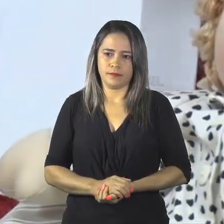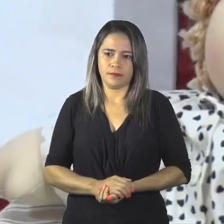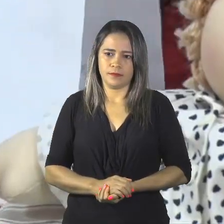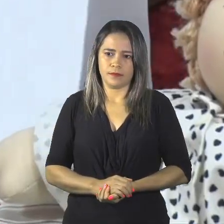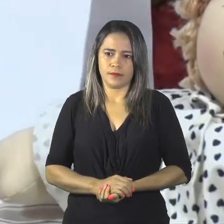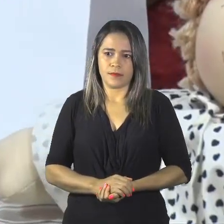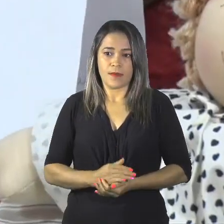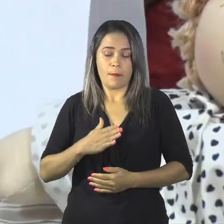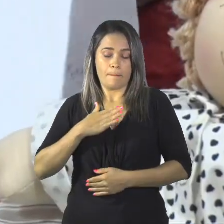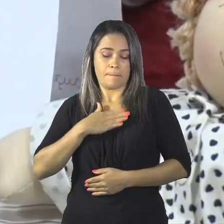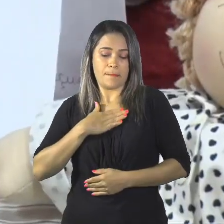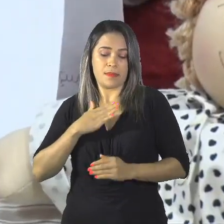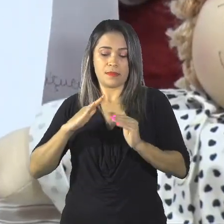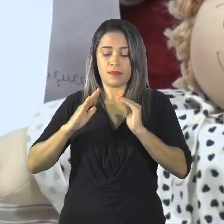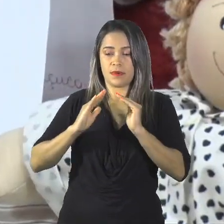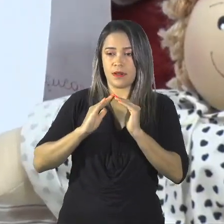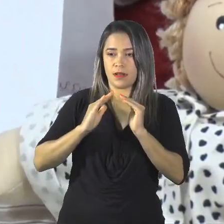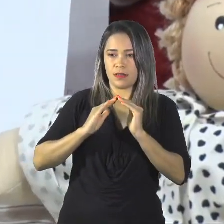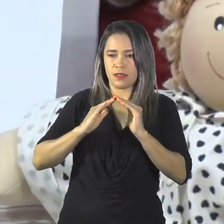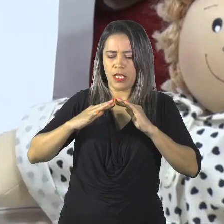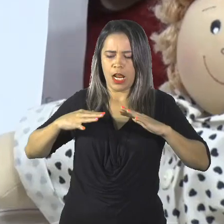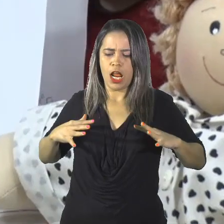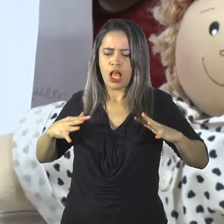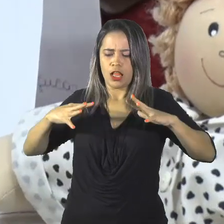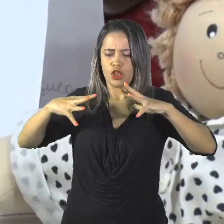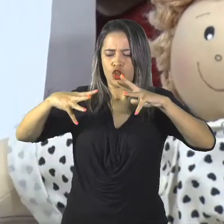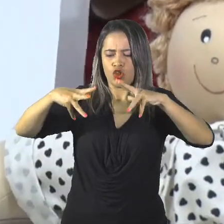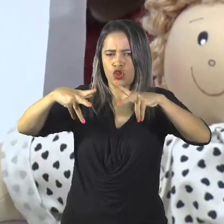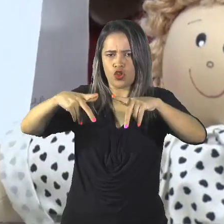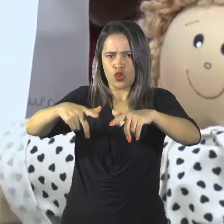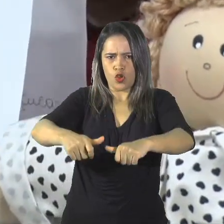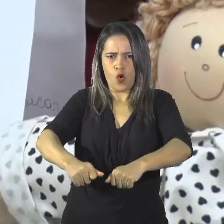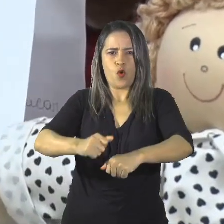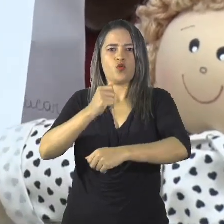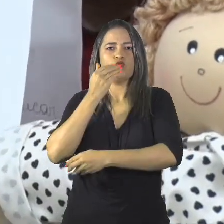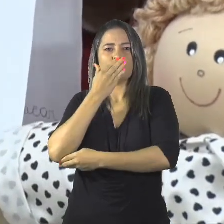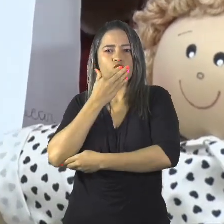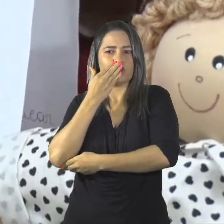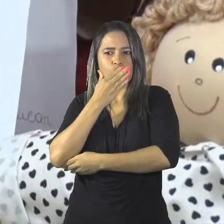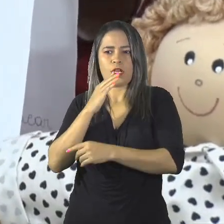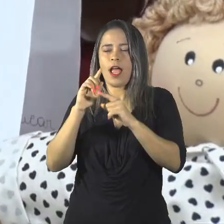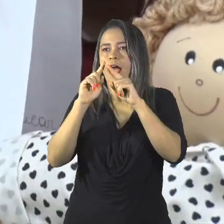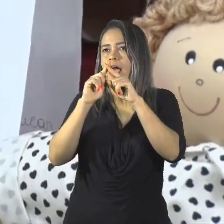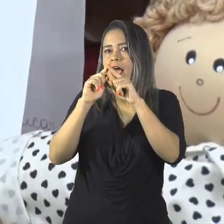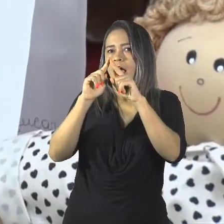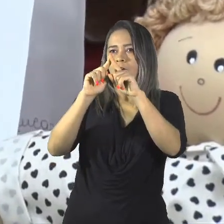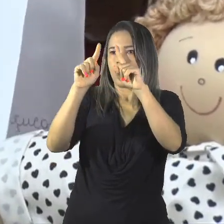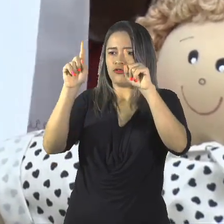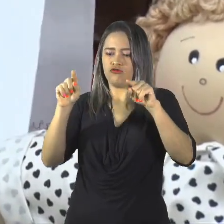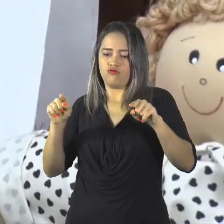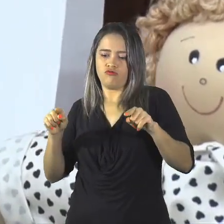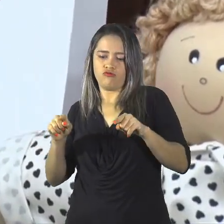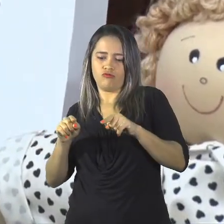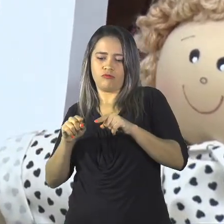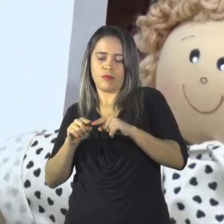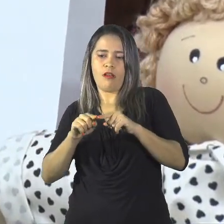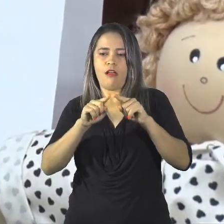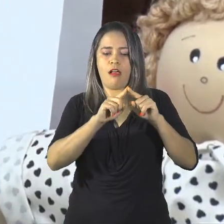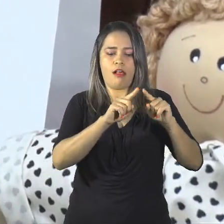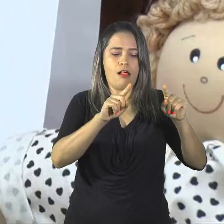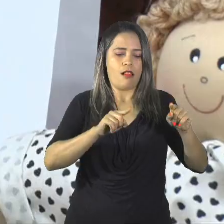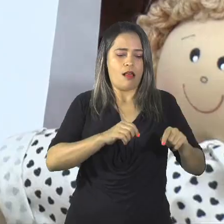A minha casa era toda de açúcar. A janela, as portas,